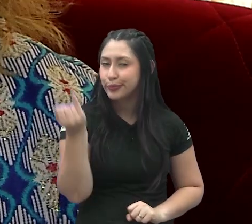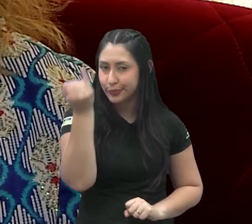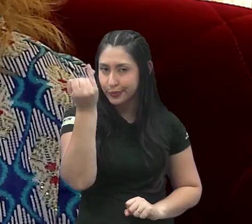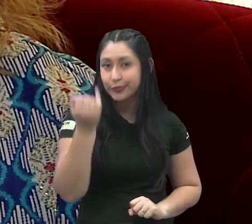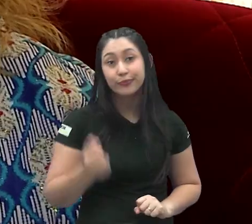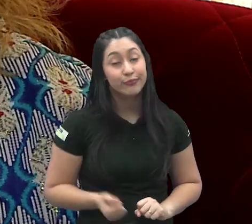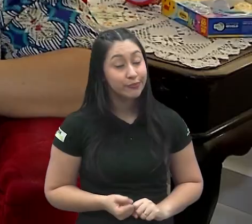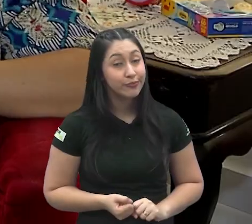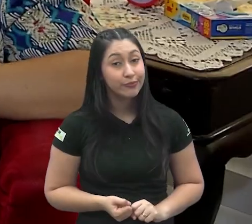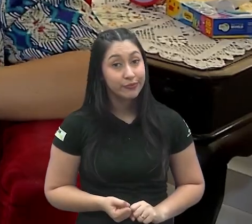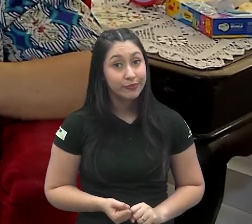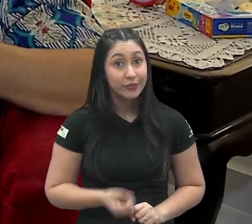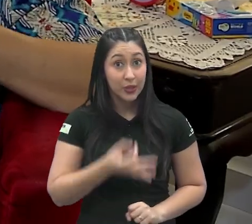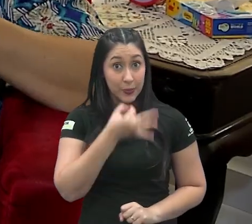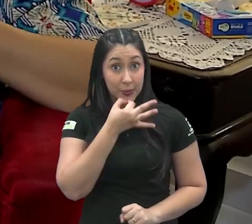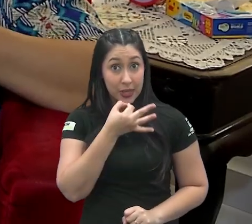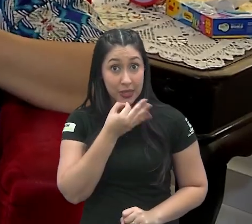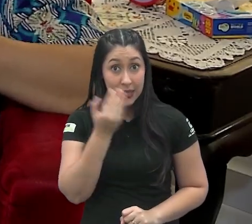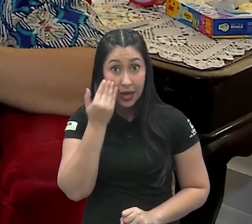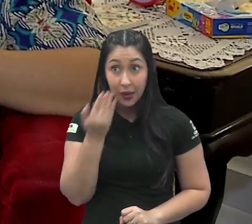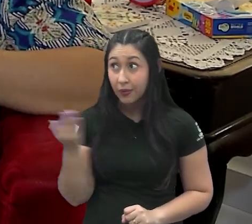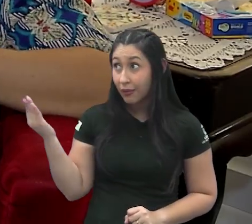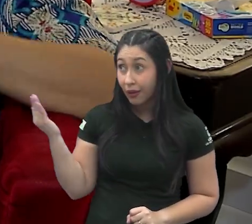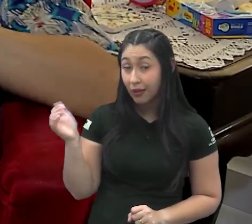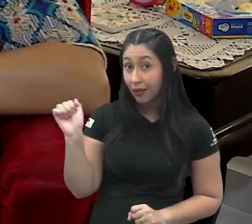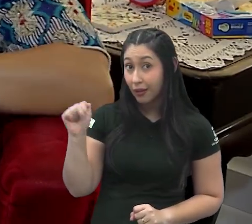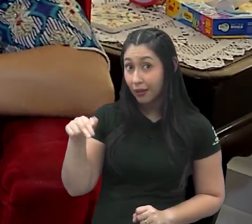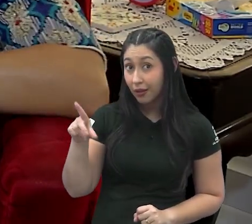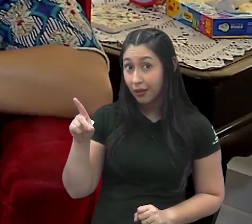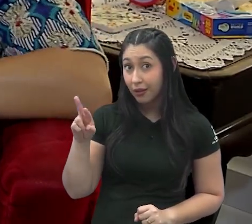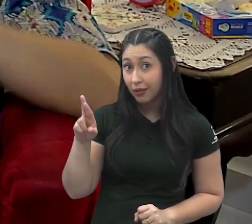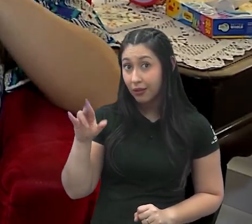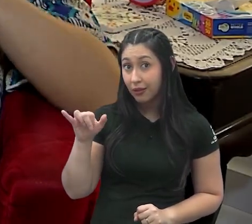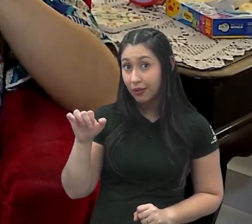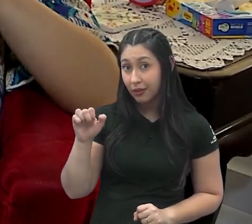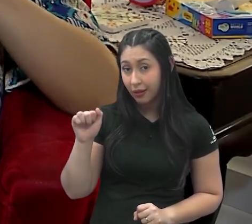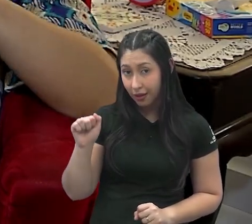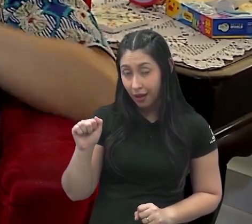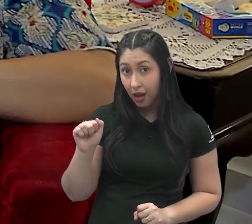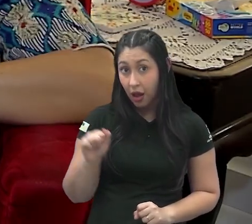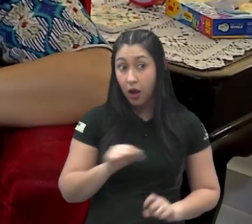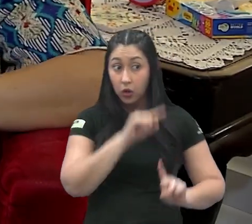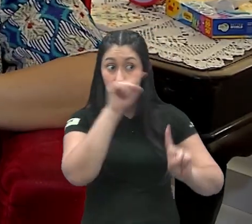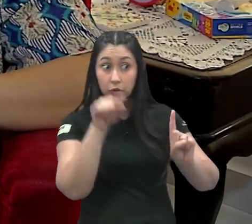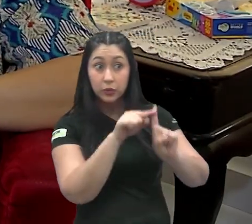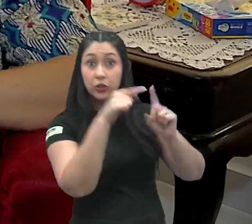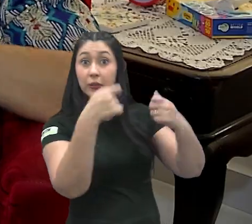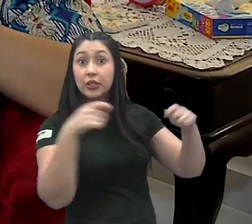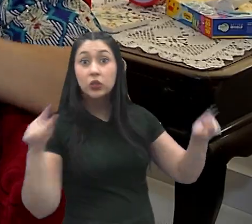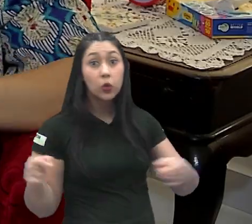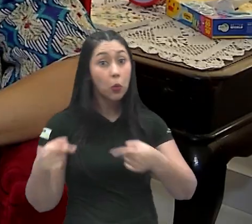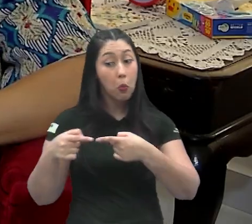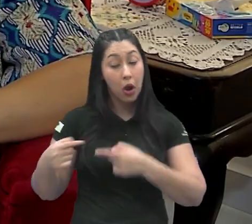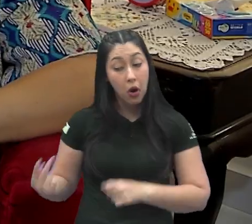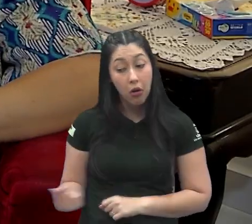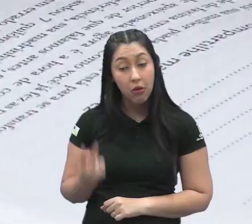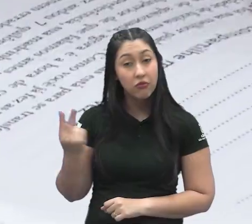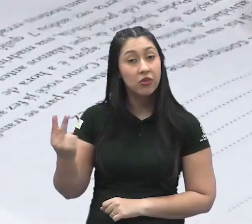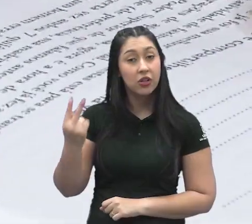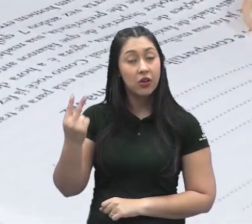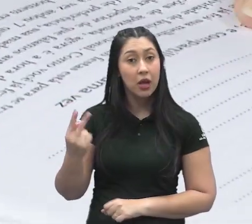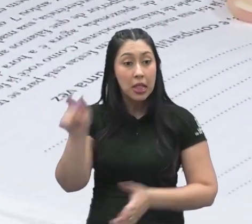muito importante. Ainda segundo Andréia, é essencial que as metas estejam alinhadas ao propósito de cada